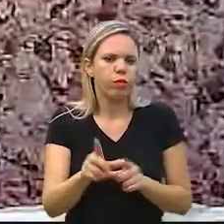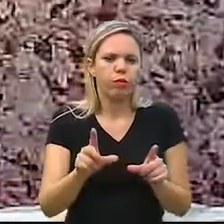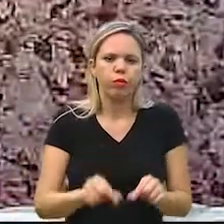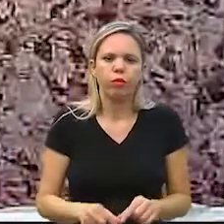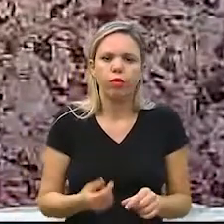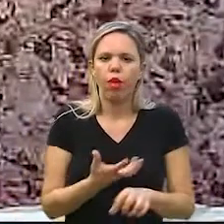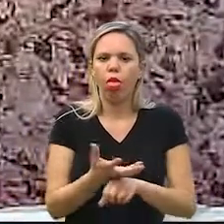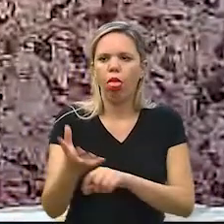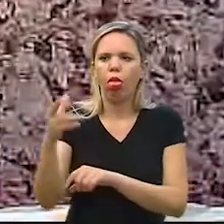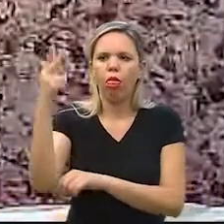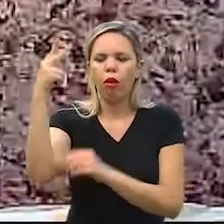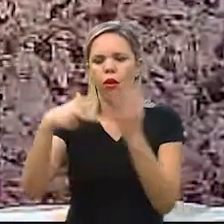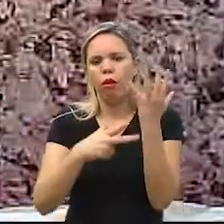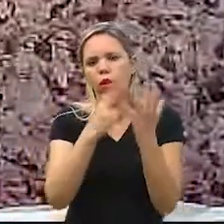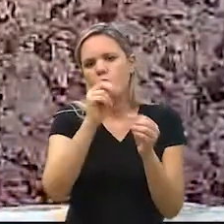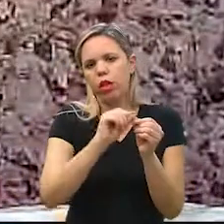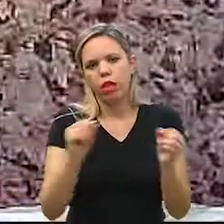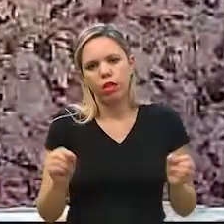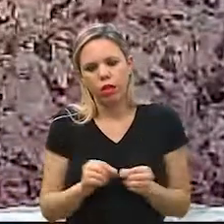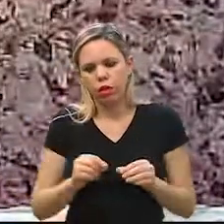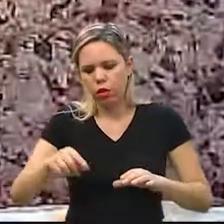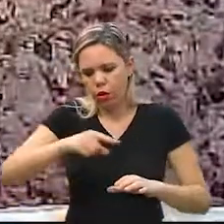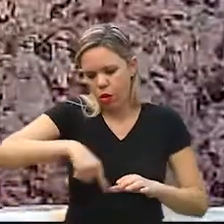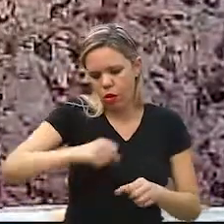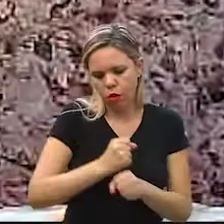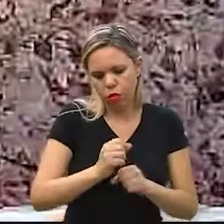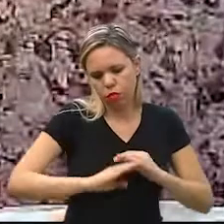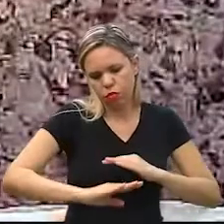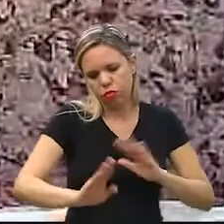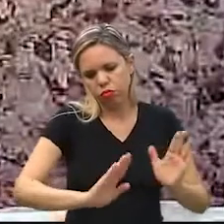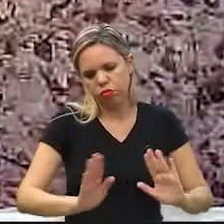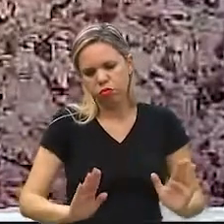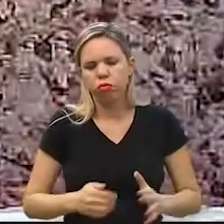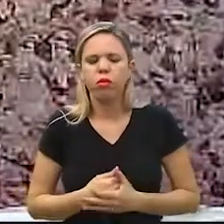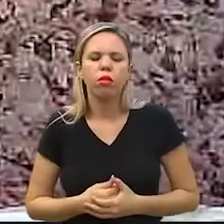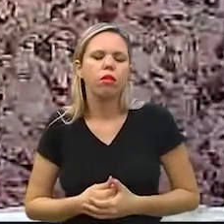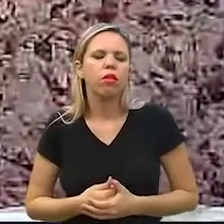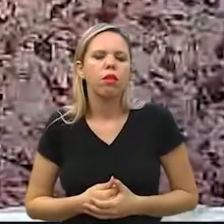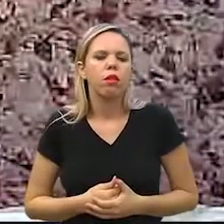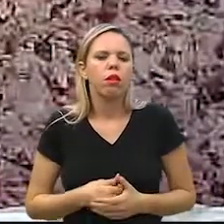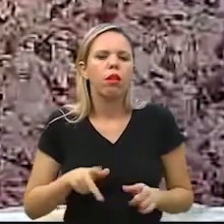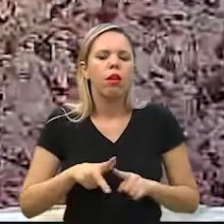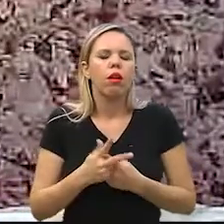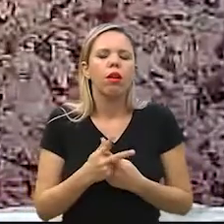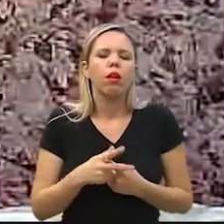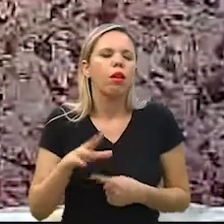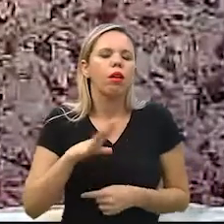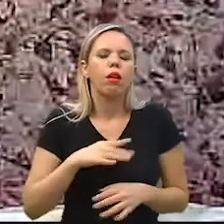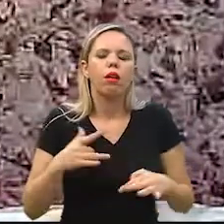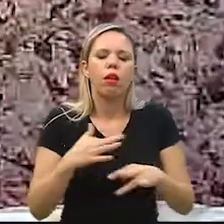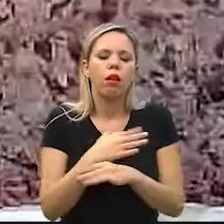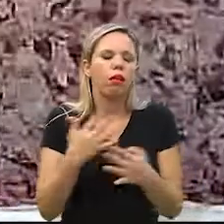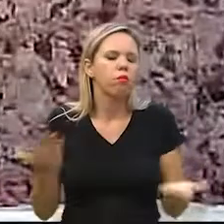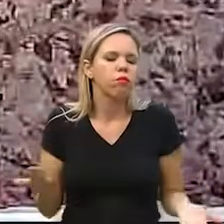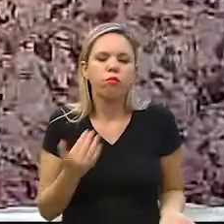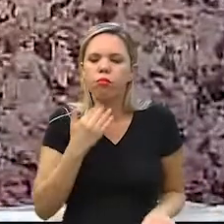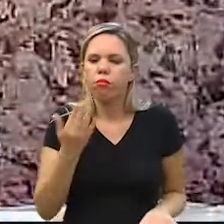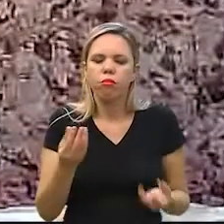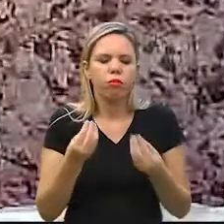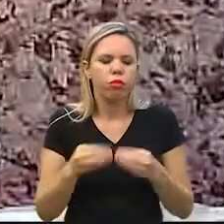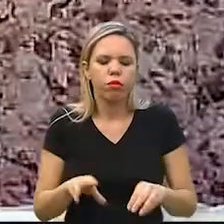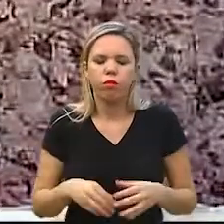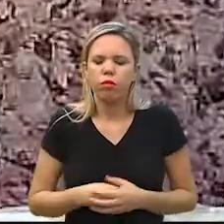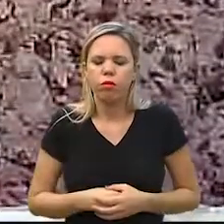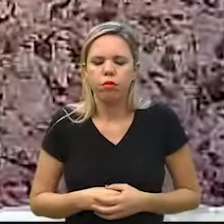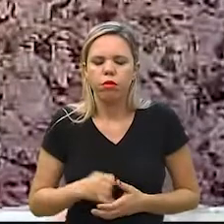menos mato, não vou tapar os buracos das ruas. Então, quer dizer, a manutenção da cidade fica